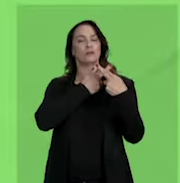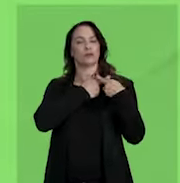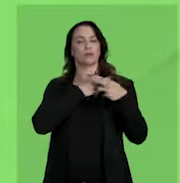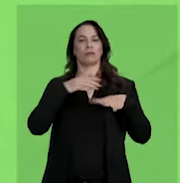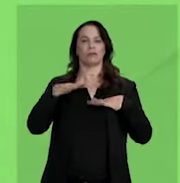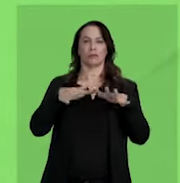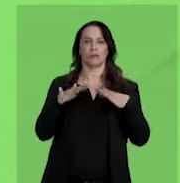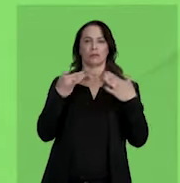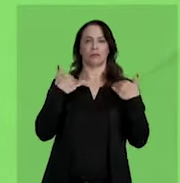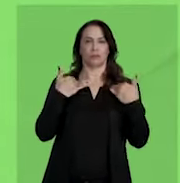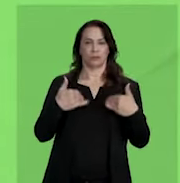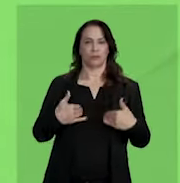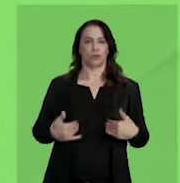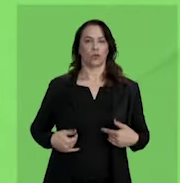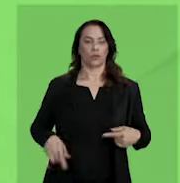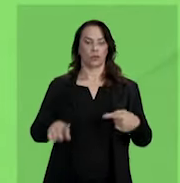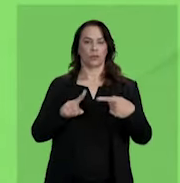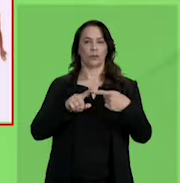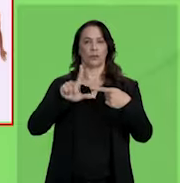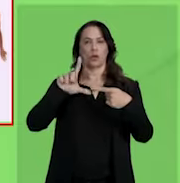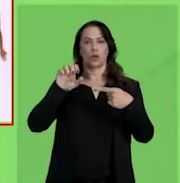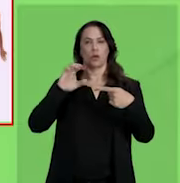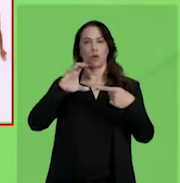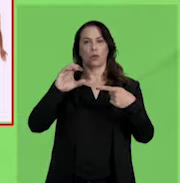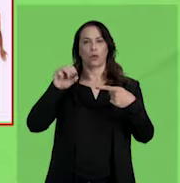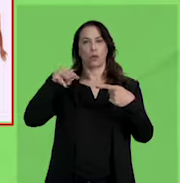que vão ser sistema locomotor,